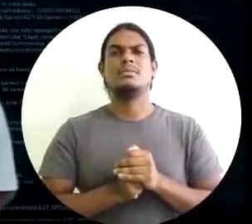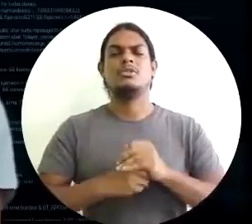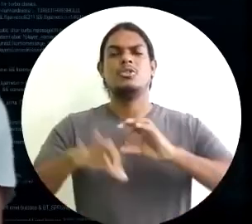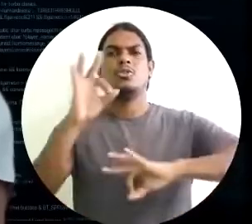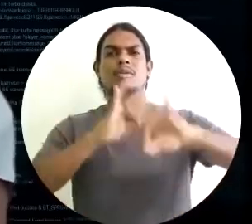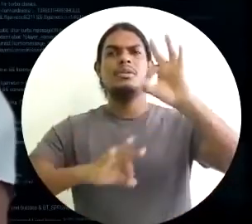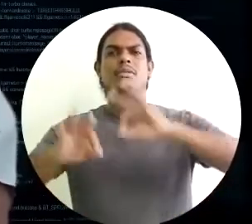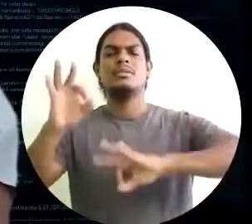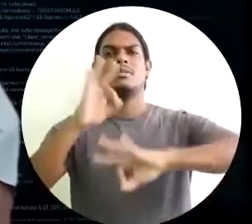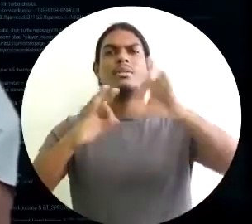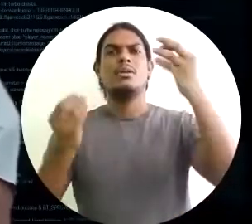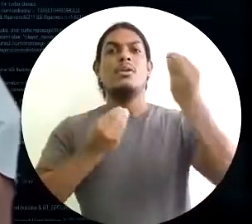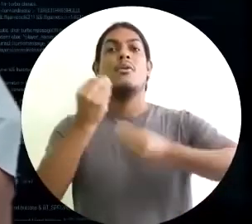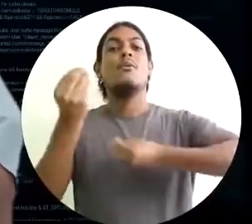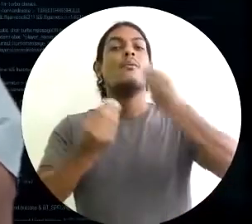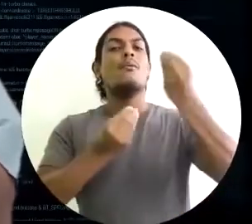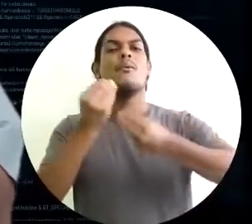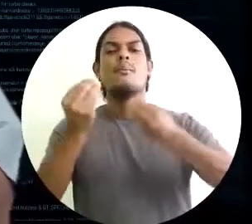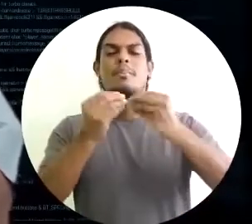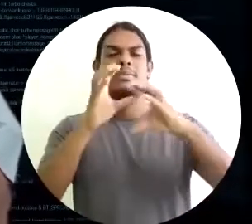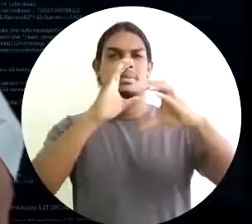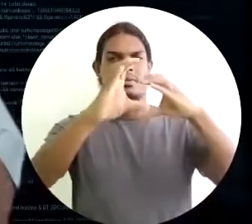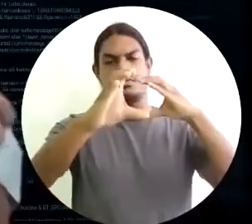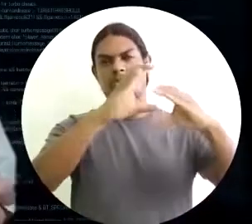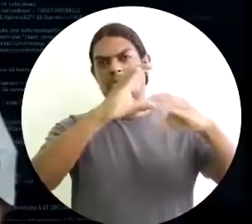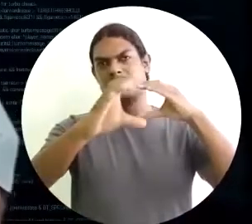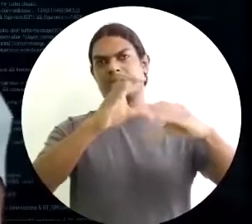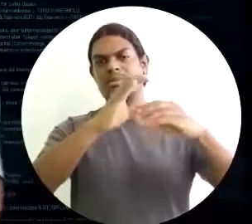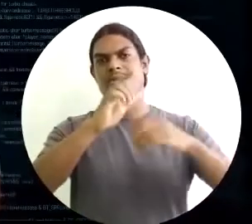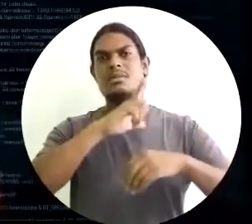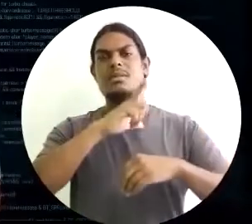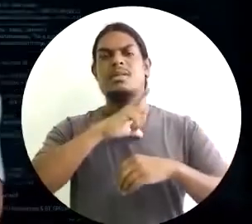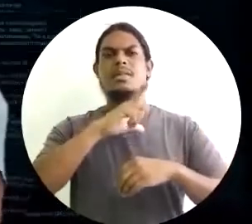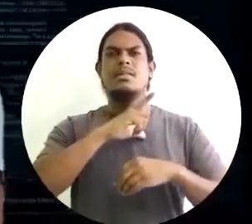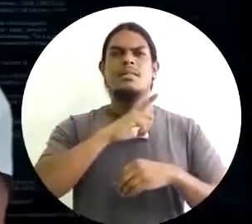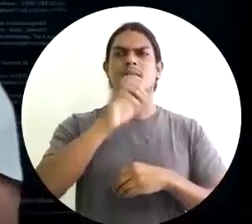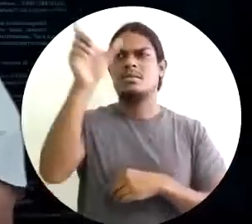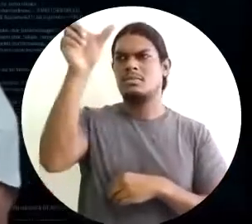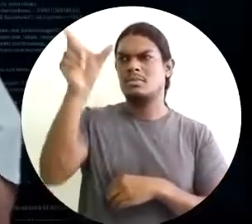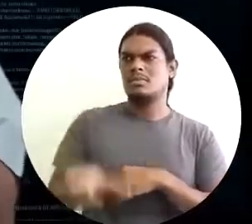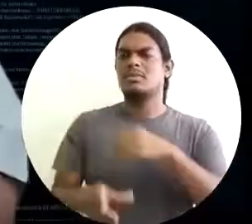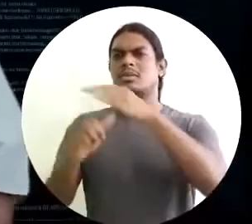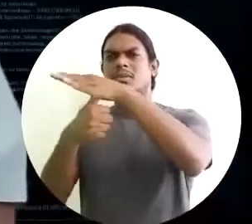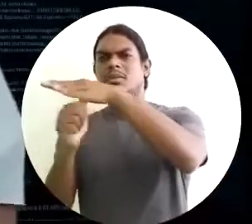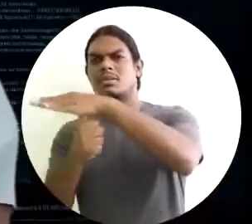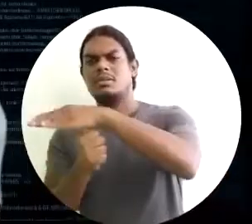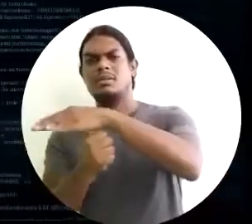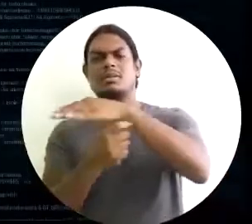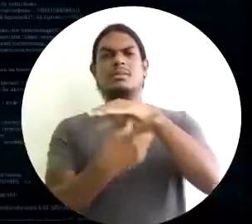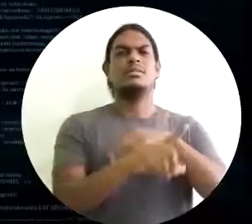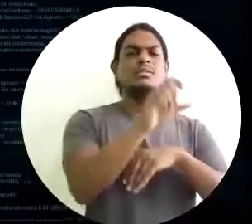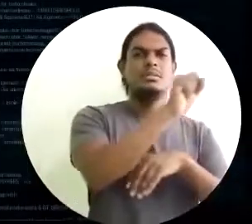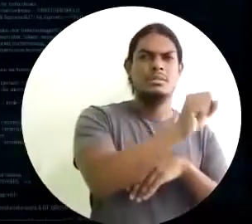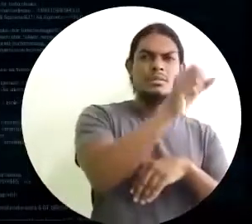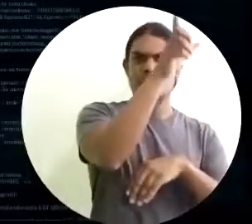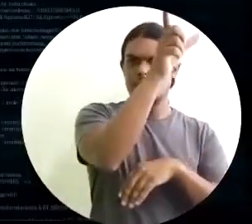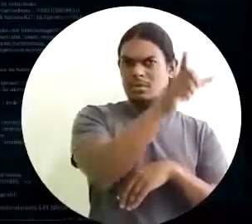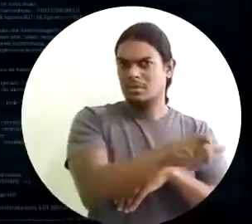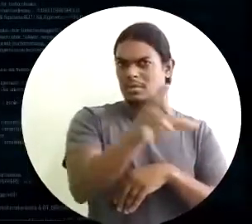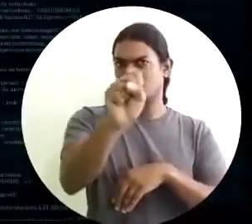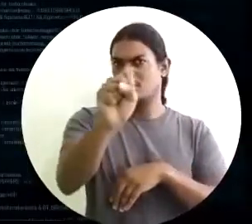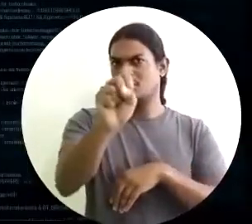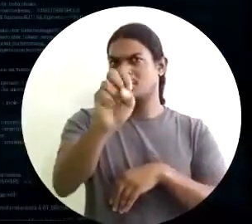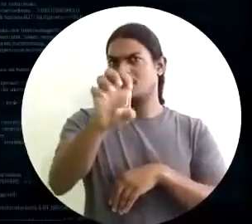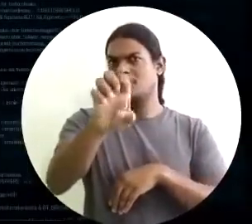comunicação. Você tem a arquitetura cliente-servidor. Mas o que é essa arquitetura cliente-servidor?